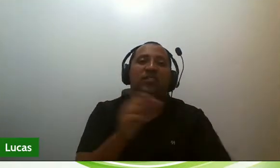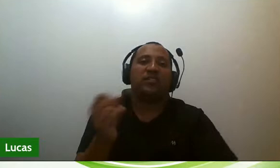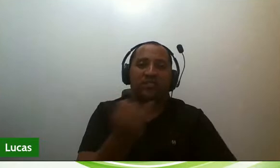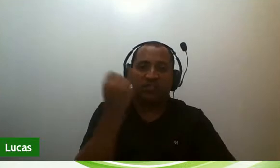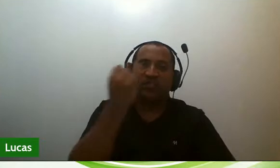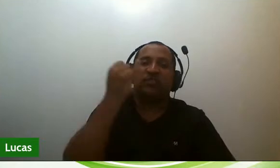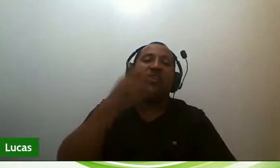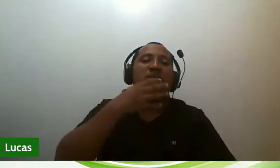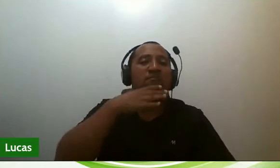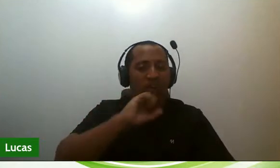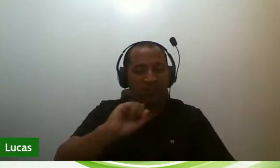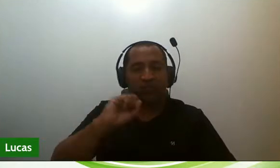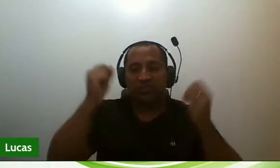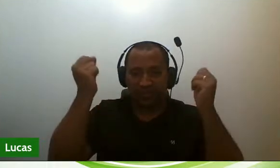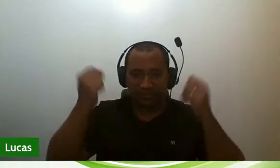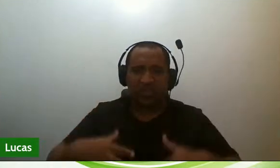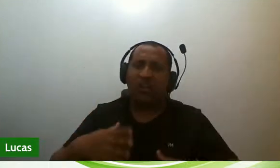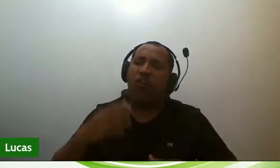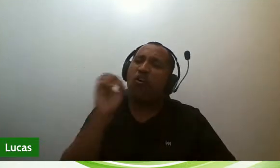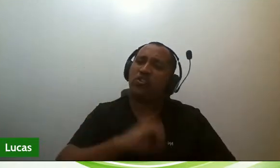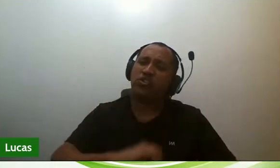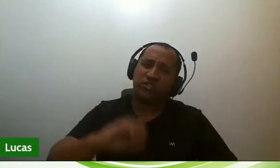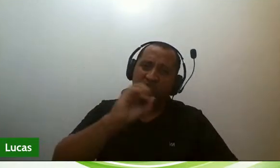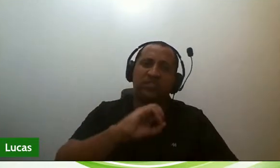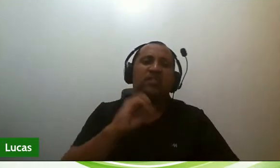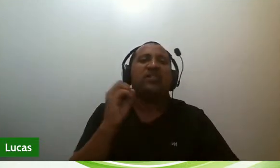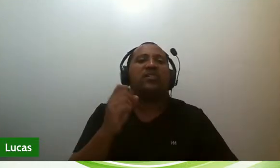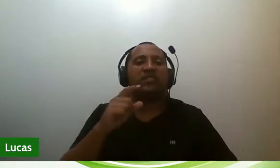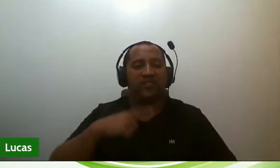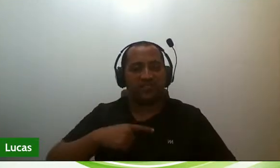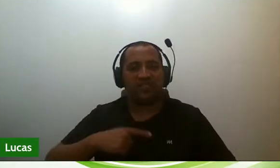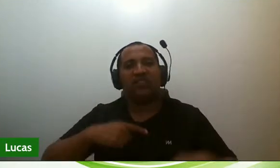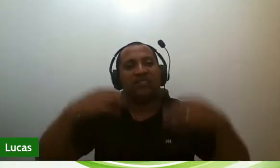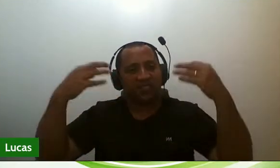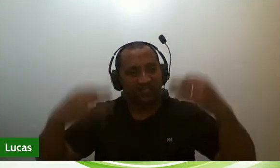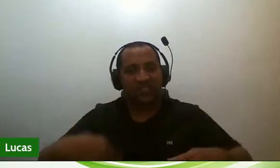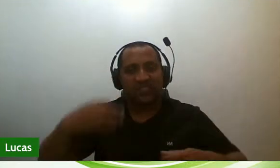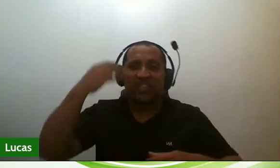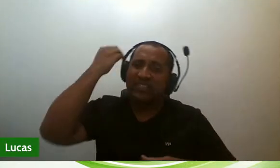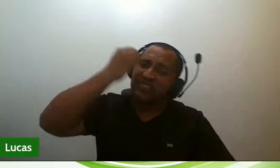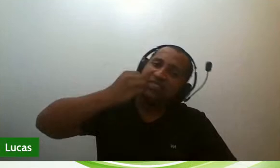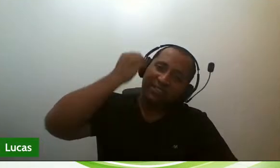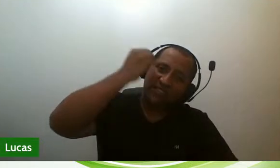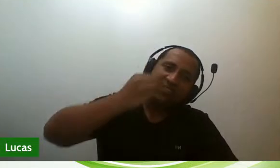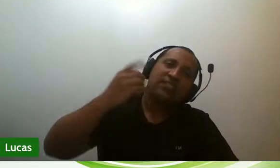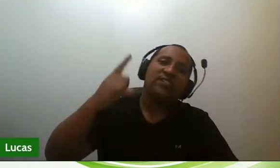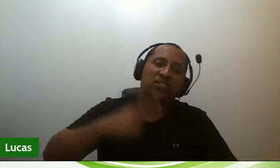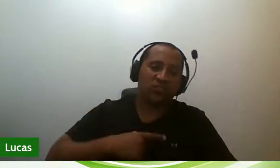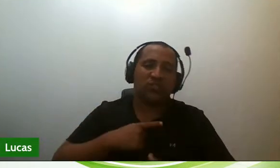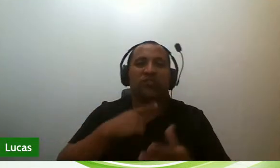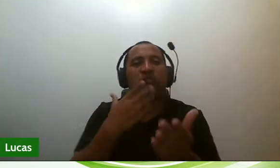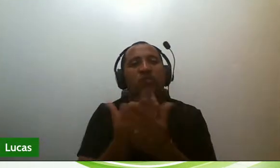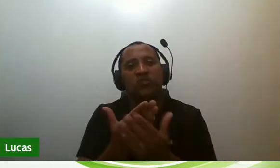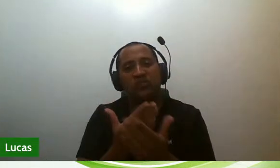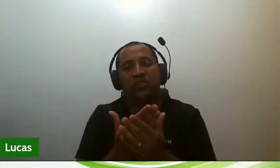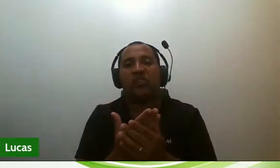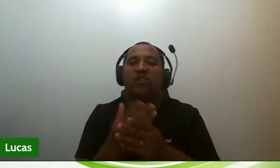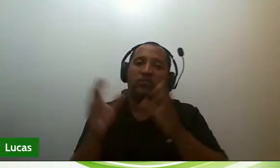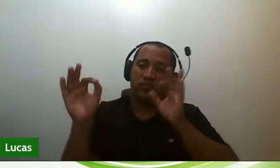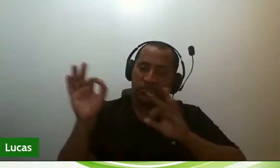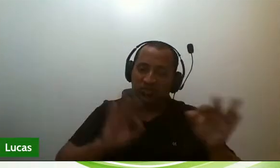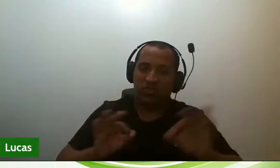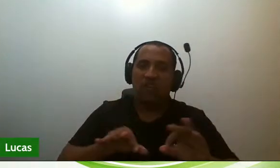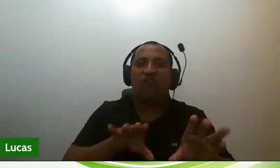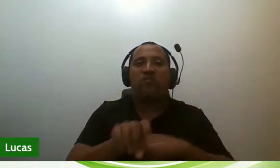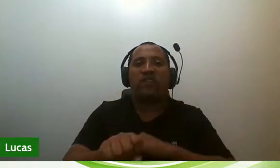Freire aborda isso também muito bem, é inegavelmente considerar as experiências dos estudantes no processo